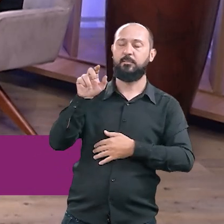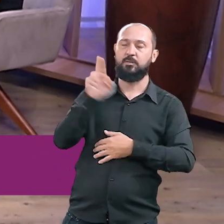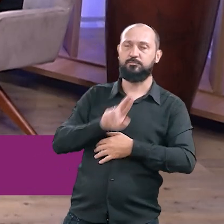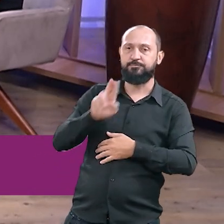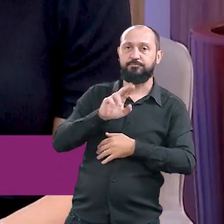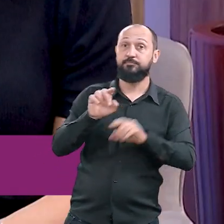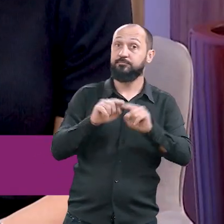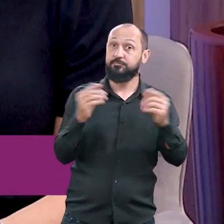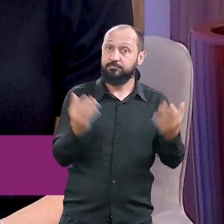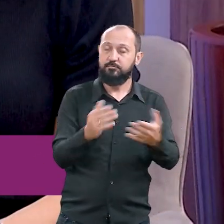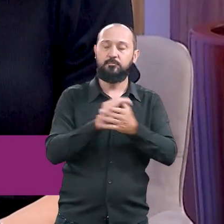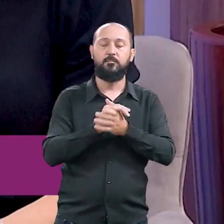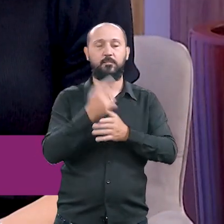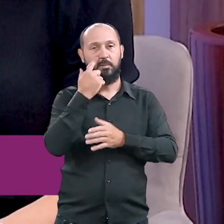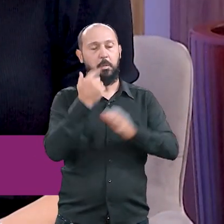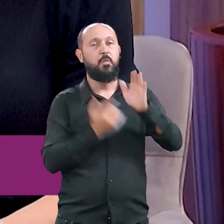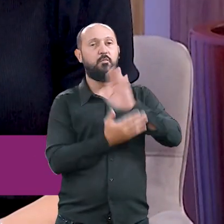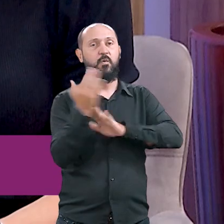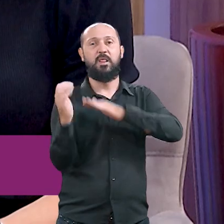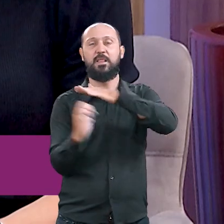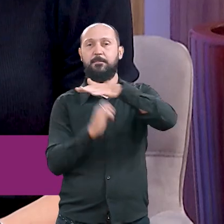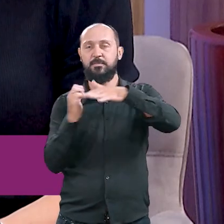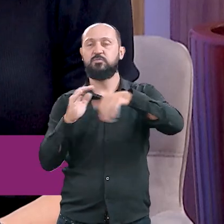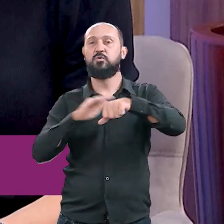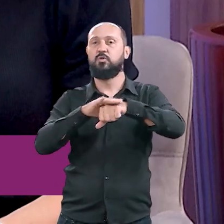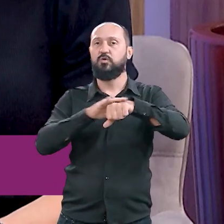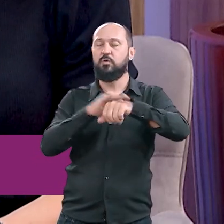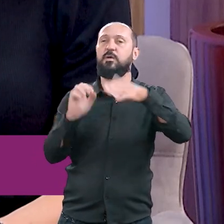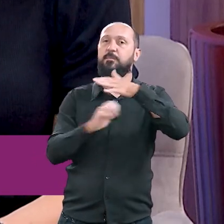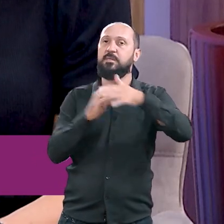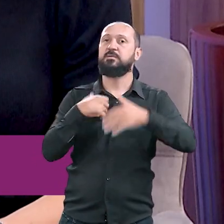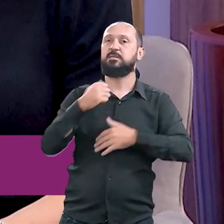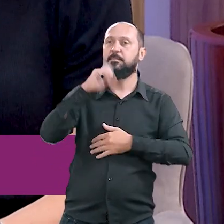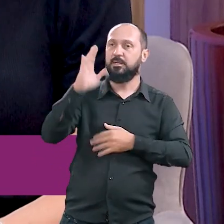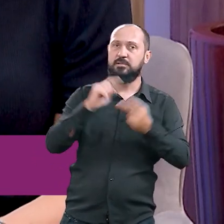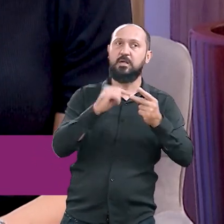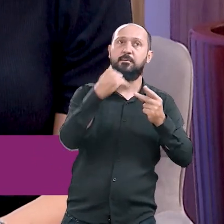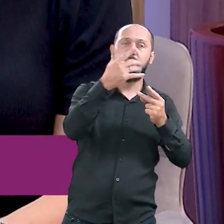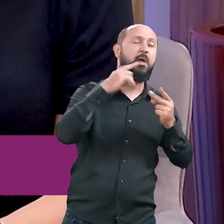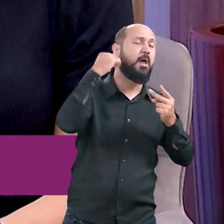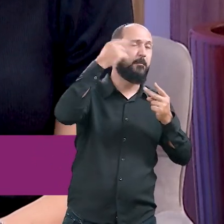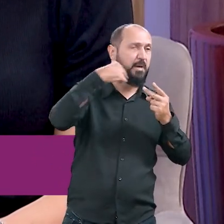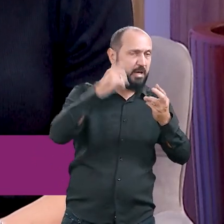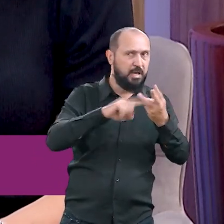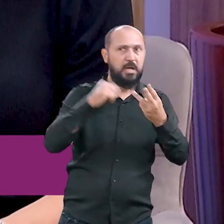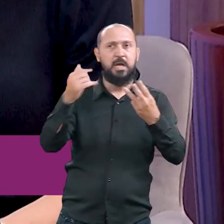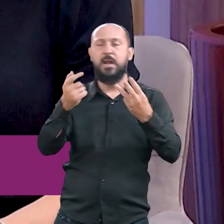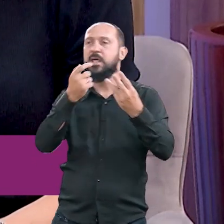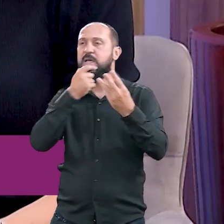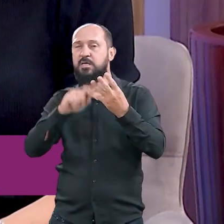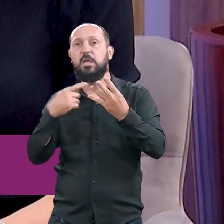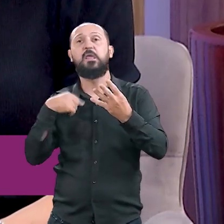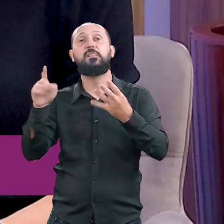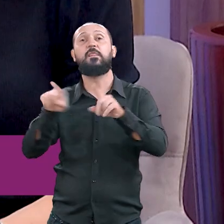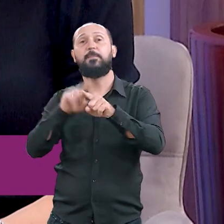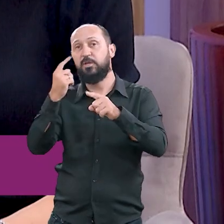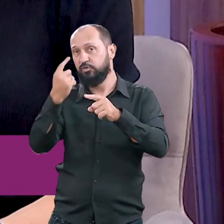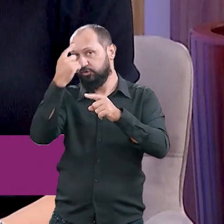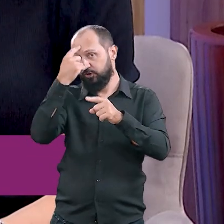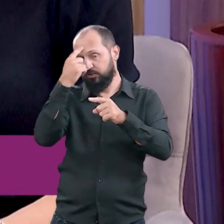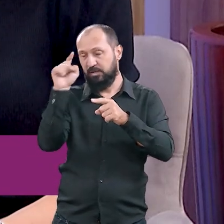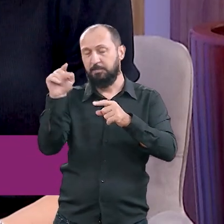a inteligência artificial, como se existisse uma coisa só, como se ela fosse uma aura que estivesse sobrevoando tudo aqui, controlando várias coisas. Fosse uma